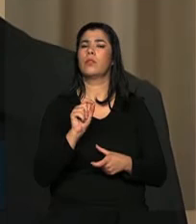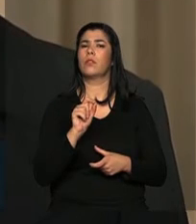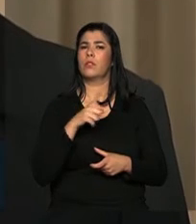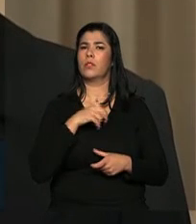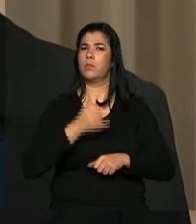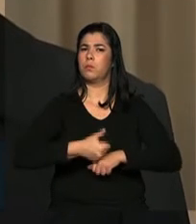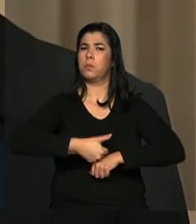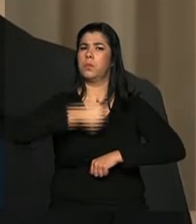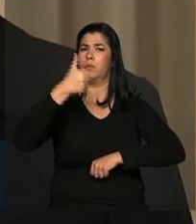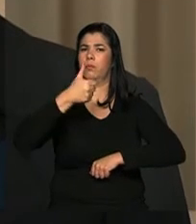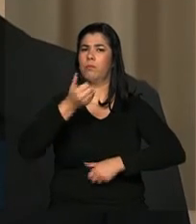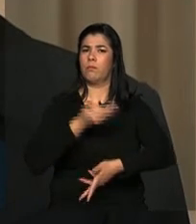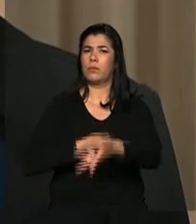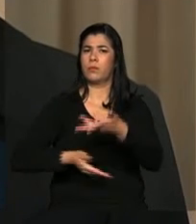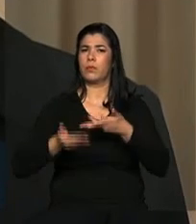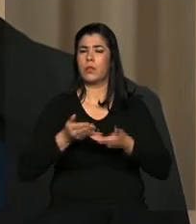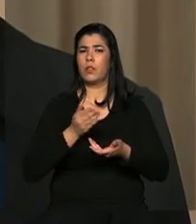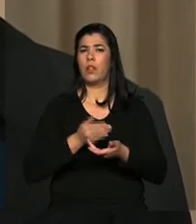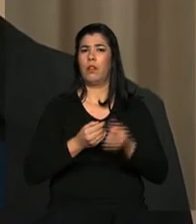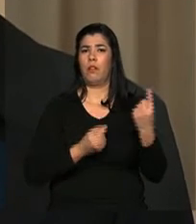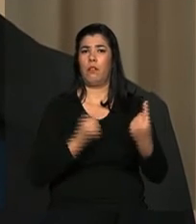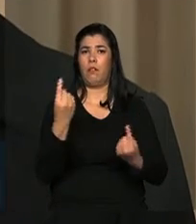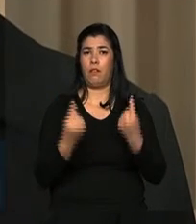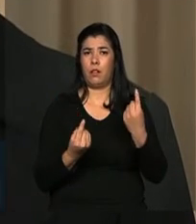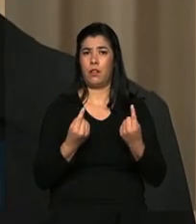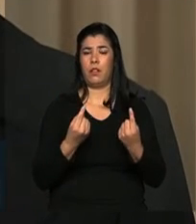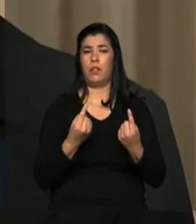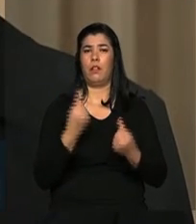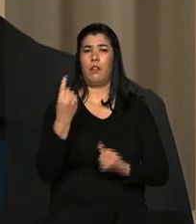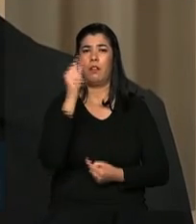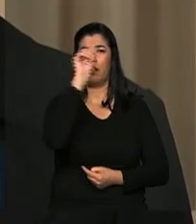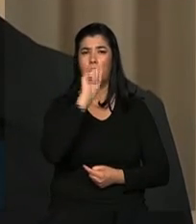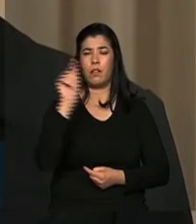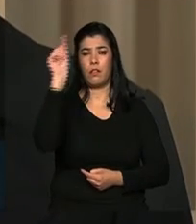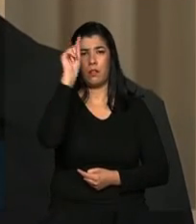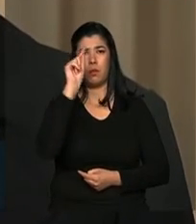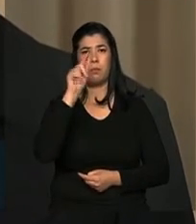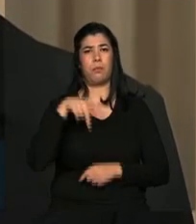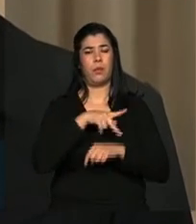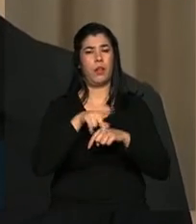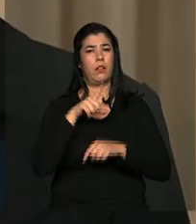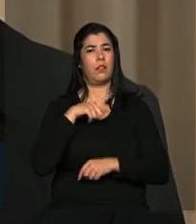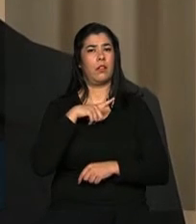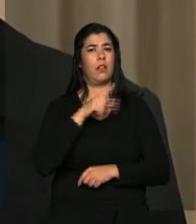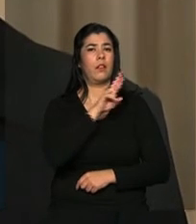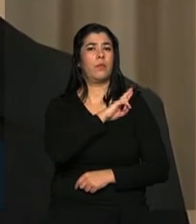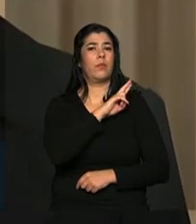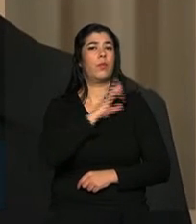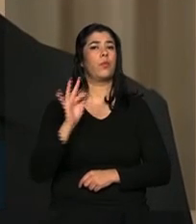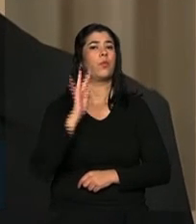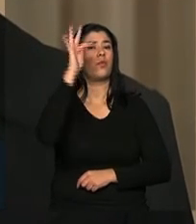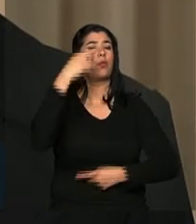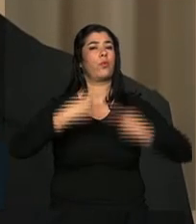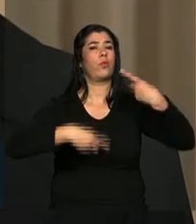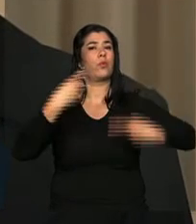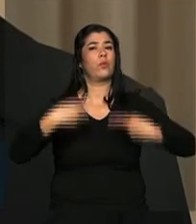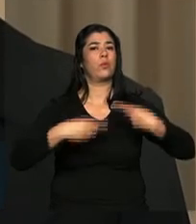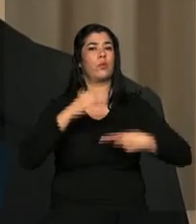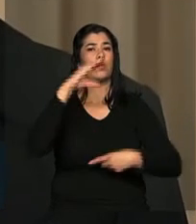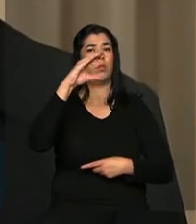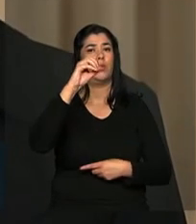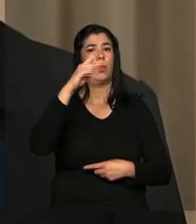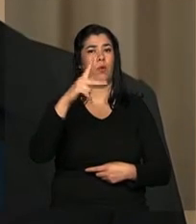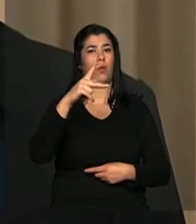Conferência das Partes sobre a Mudança do Clima, a COP21. Acredito, senhor vice-presidente, que